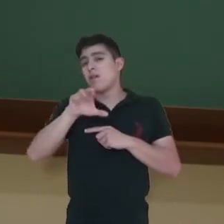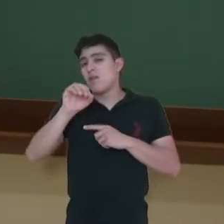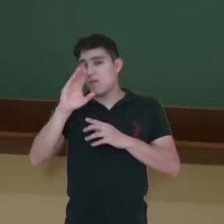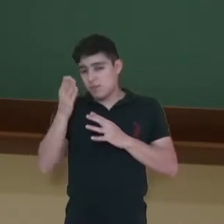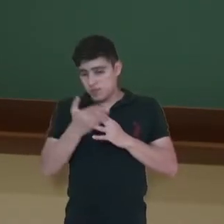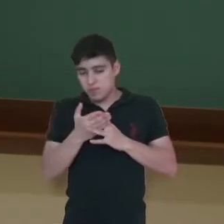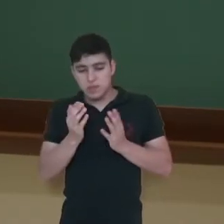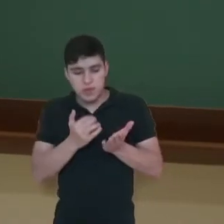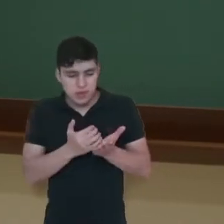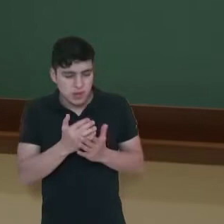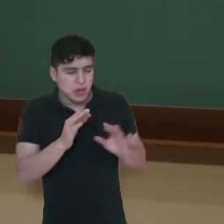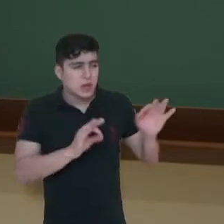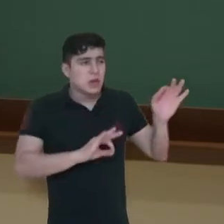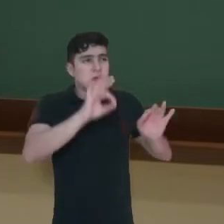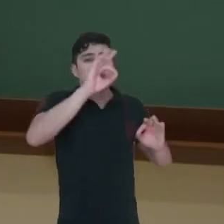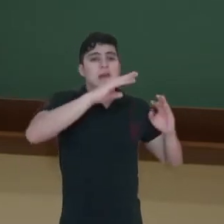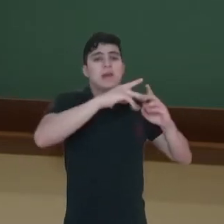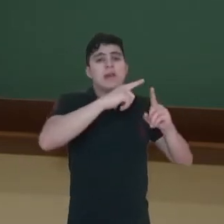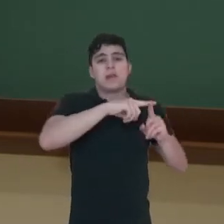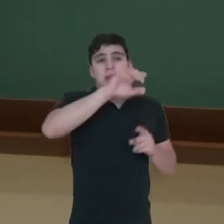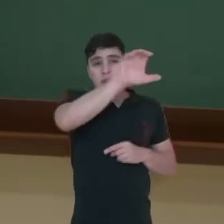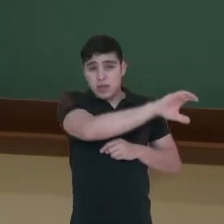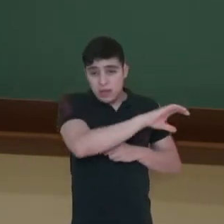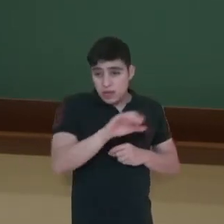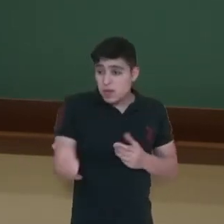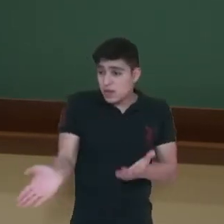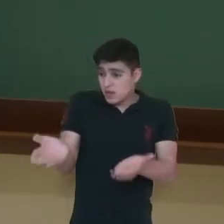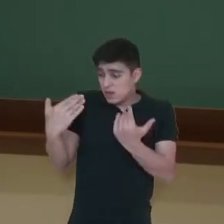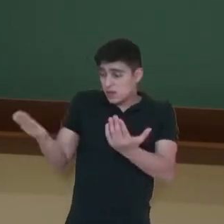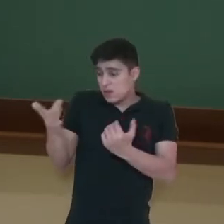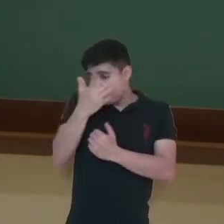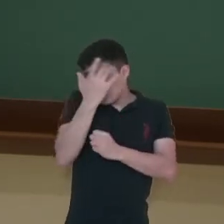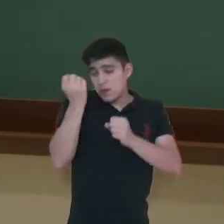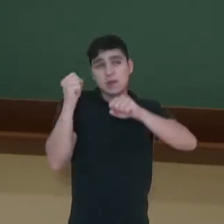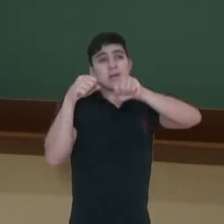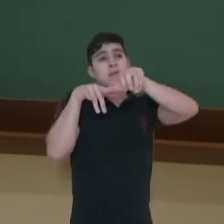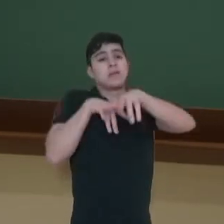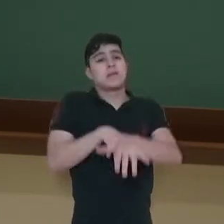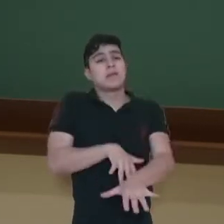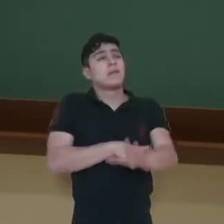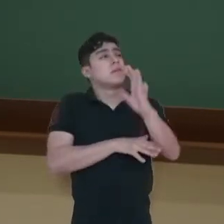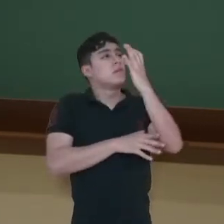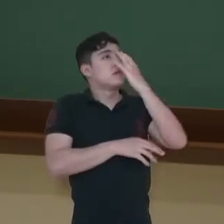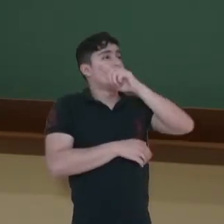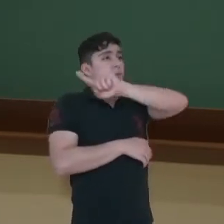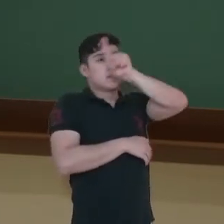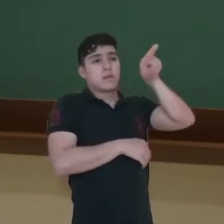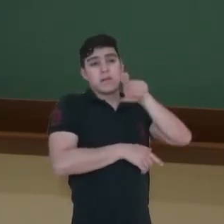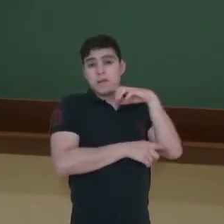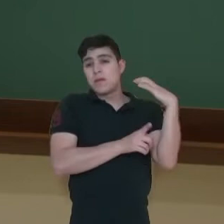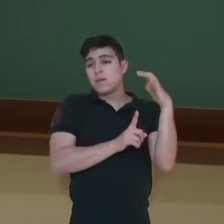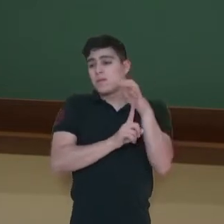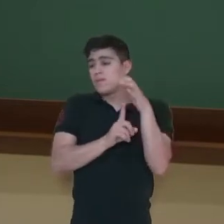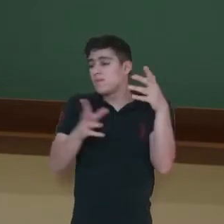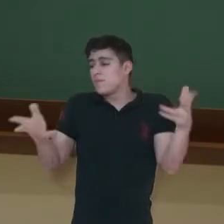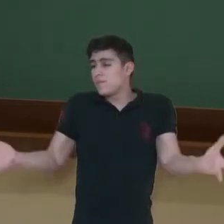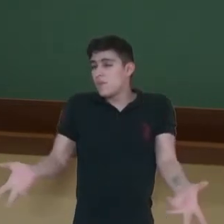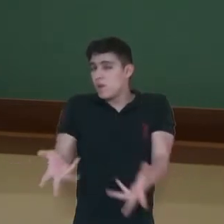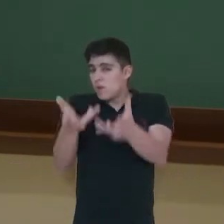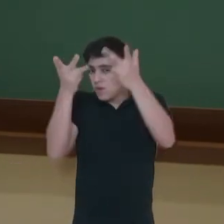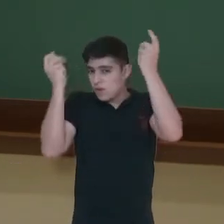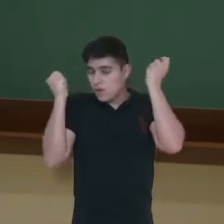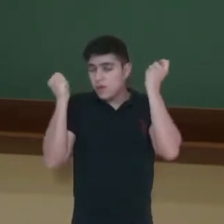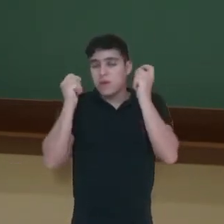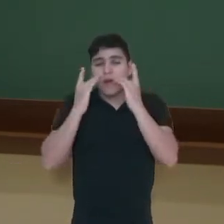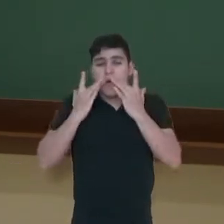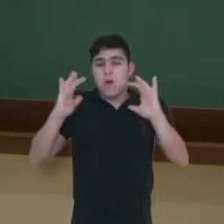ornamentação com relação aos templos, porque a Igreja Católica quer trazer bastante pessoas para dentro da igreja, e essa ornamentação é feita exatamente com a riqueza. Nós tivemos o ciclo do